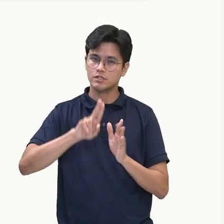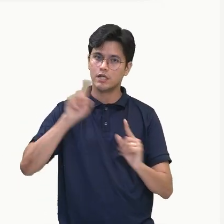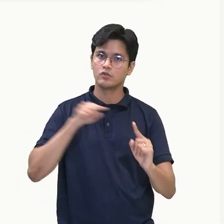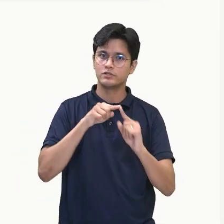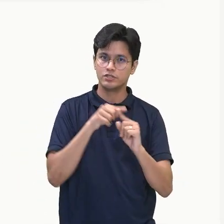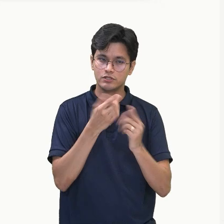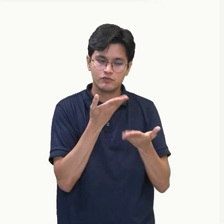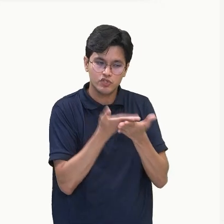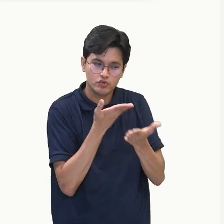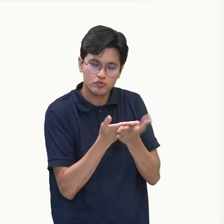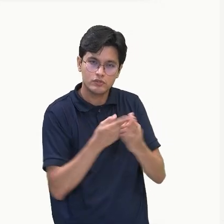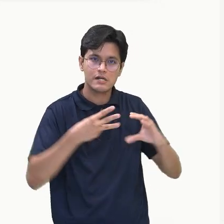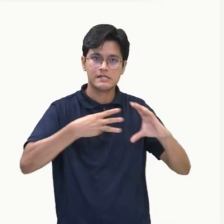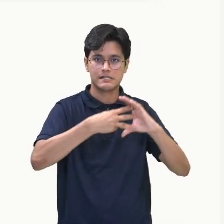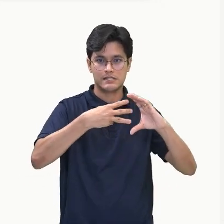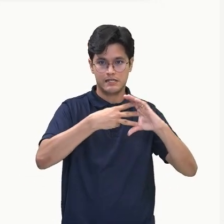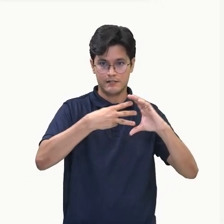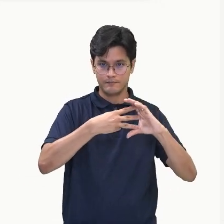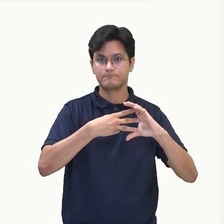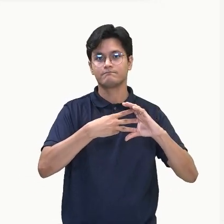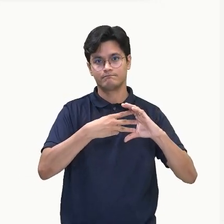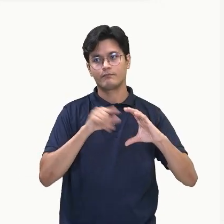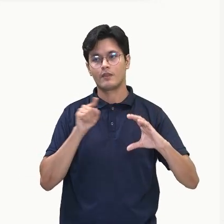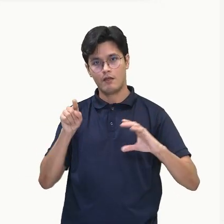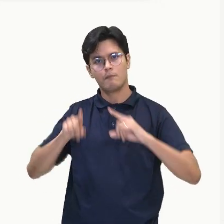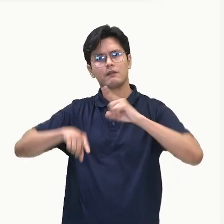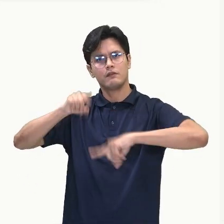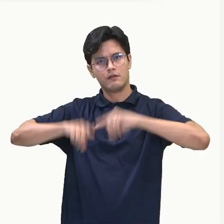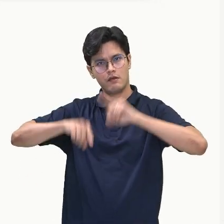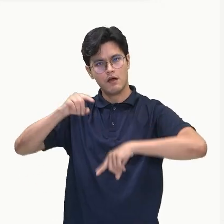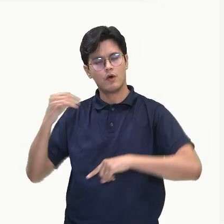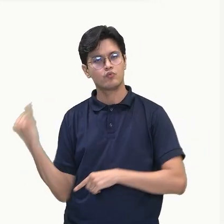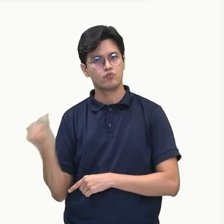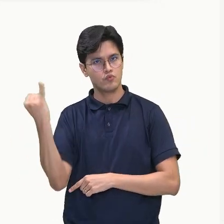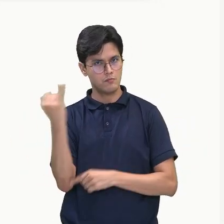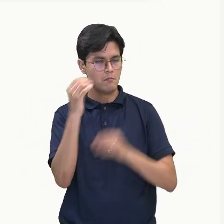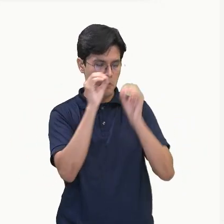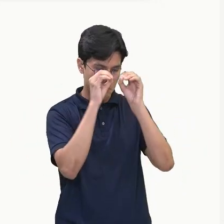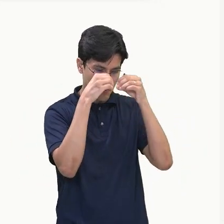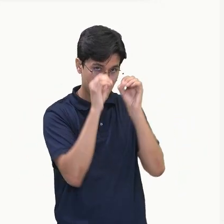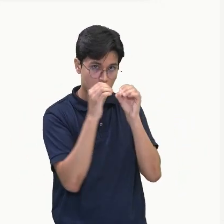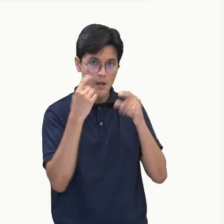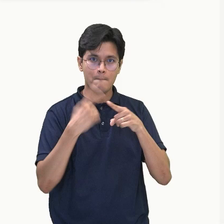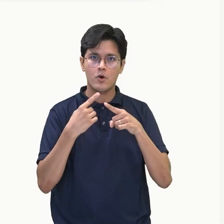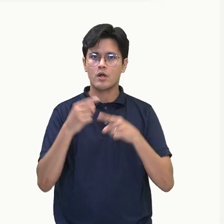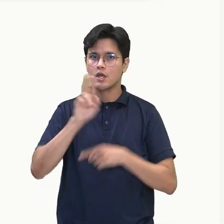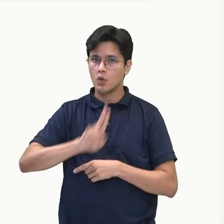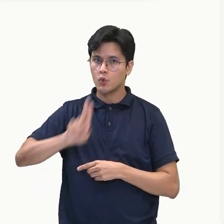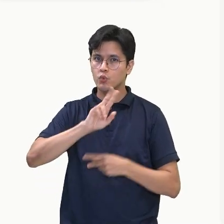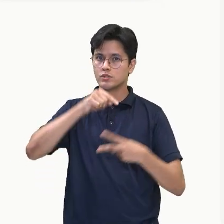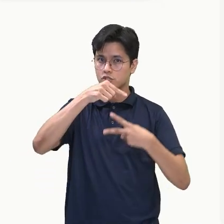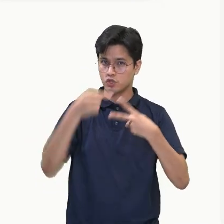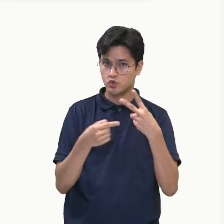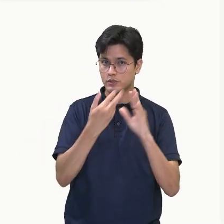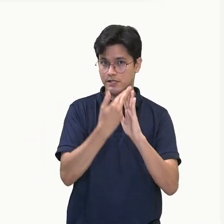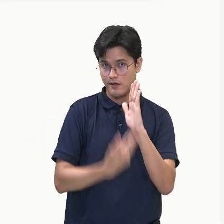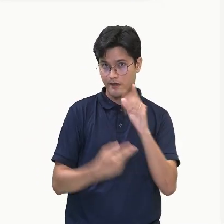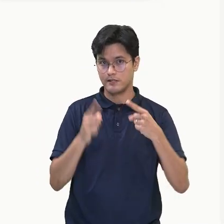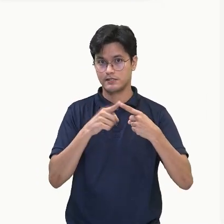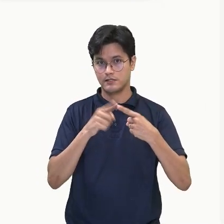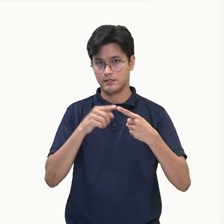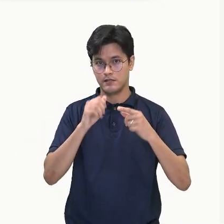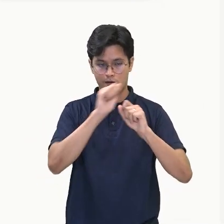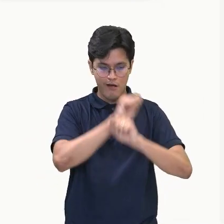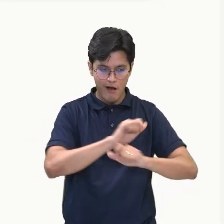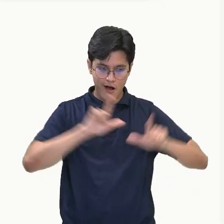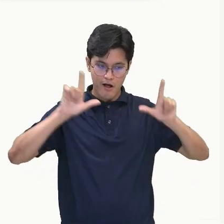células. Essa ferramenta ela é importante, e é porque ela utiliza dois parâmetros: a ampliação, uma